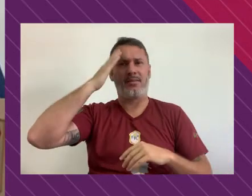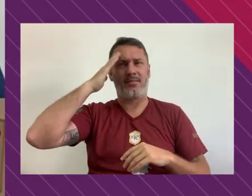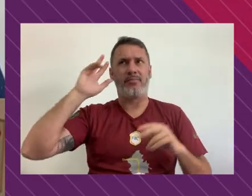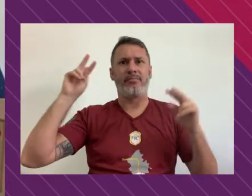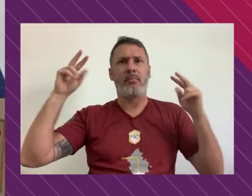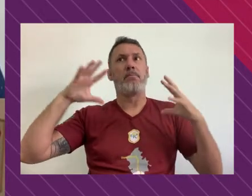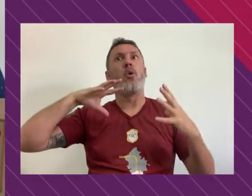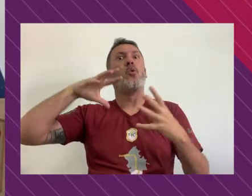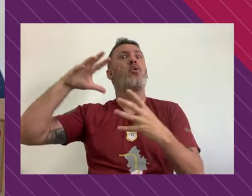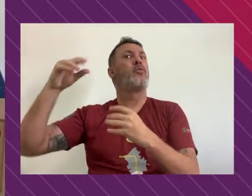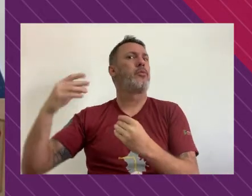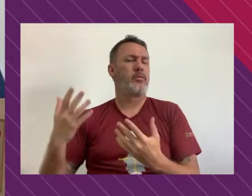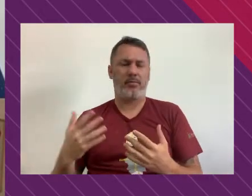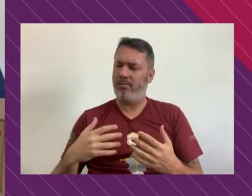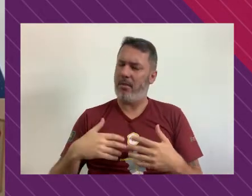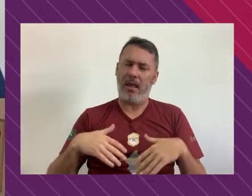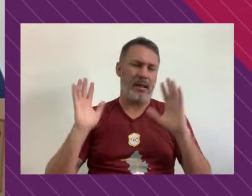Brasil